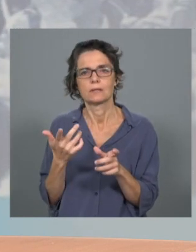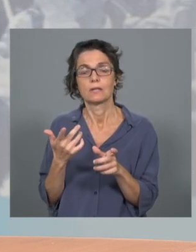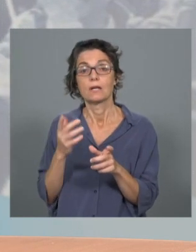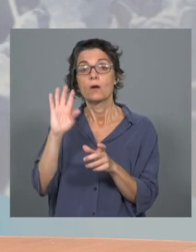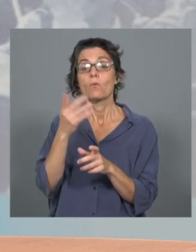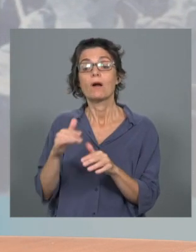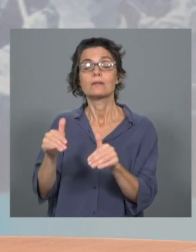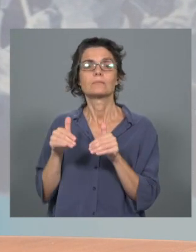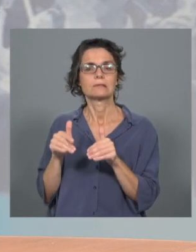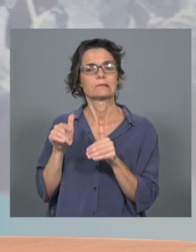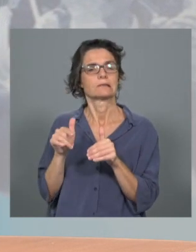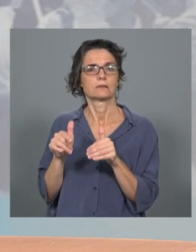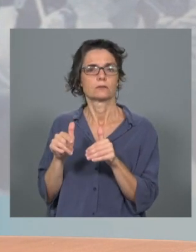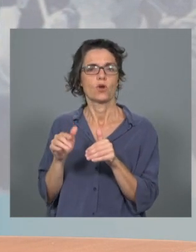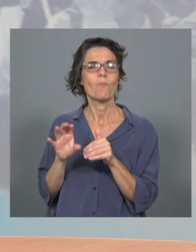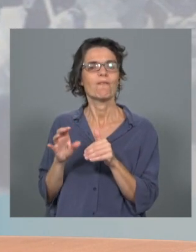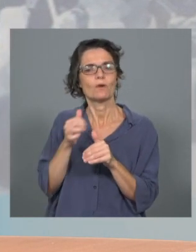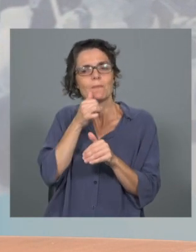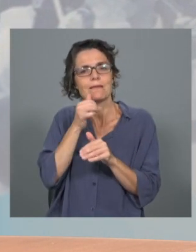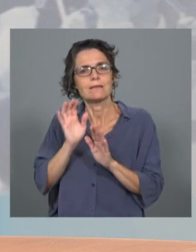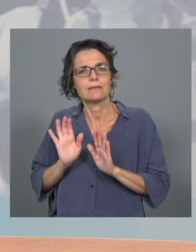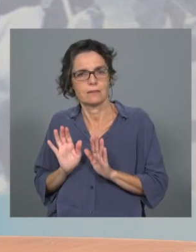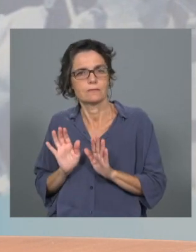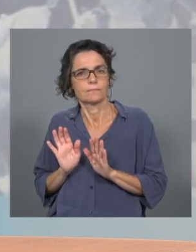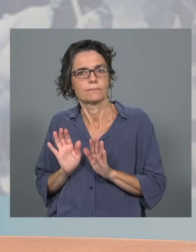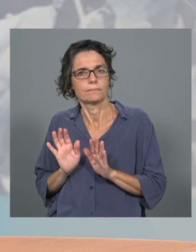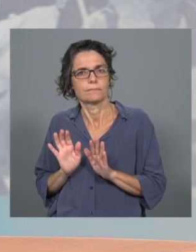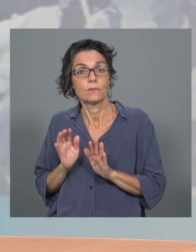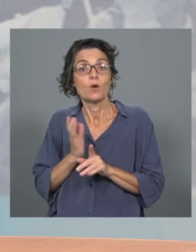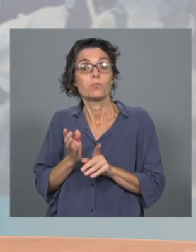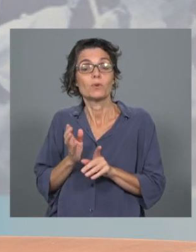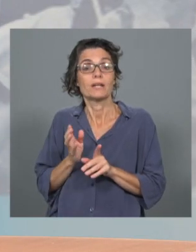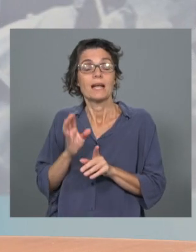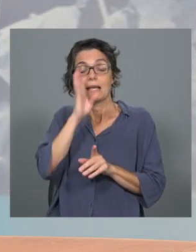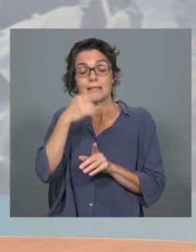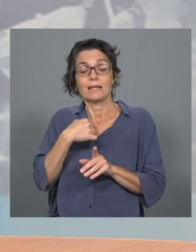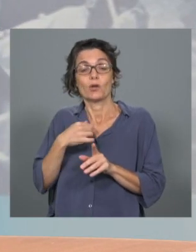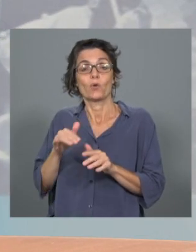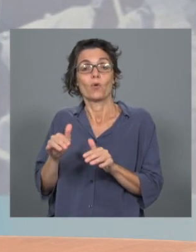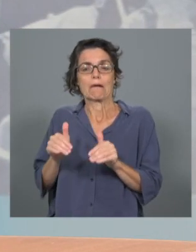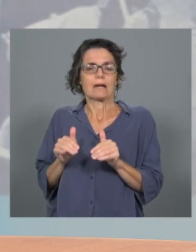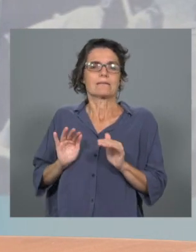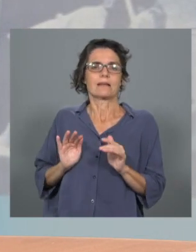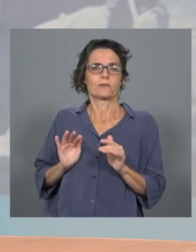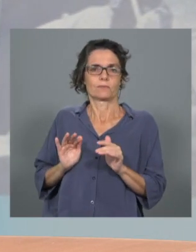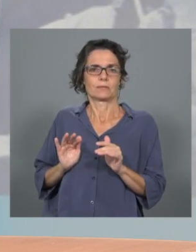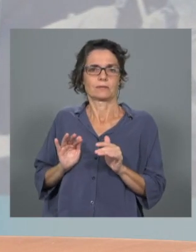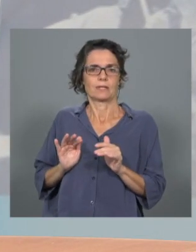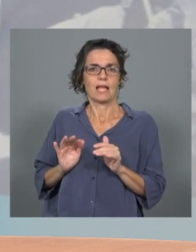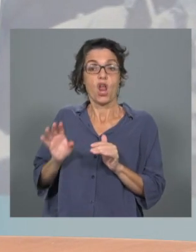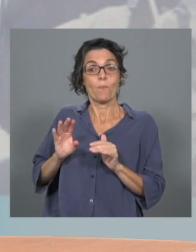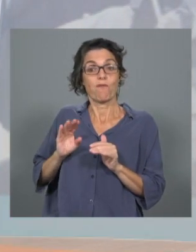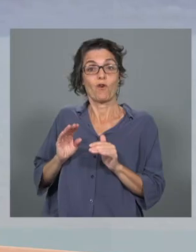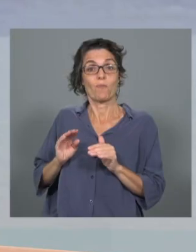abstenção também é decisiva. Lá por não quererem decidir em quem votar ou por não se darem sequer